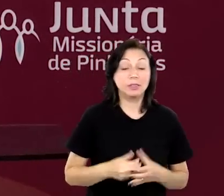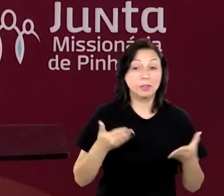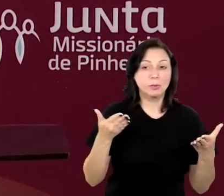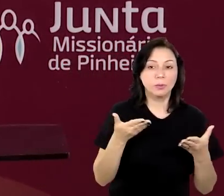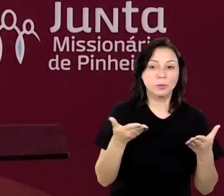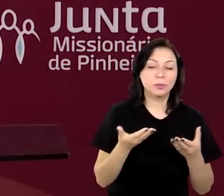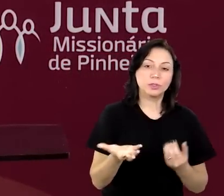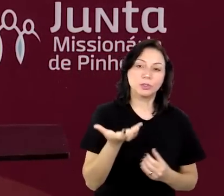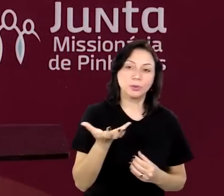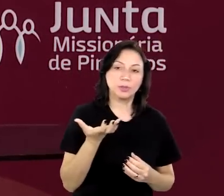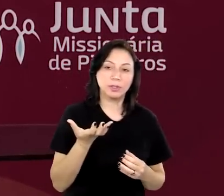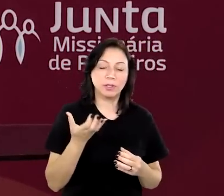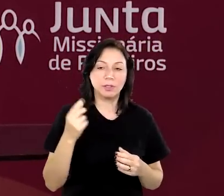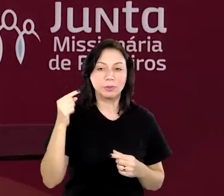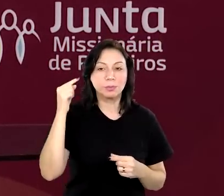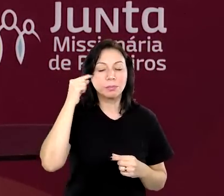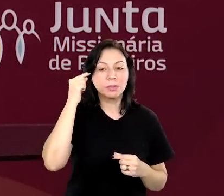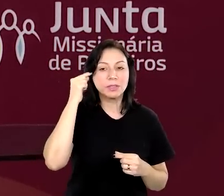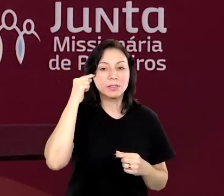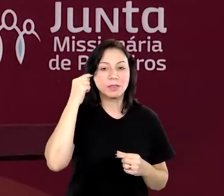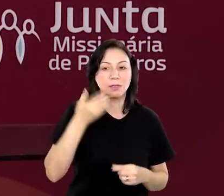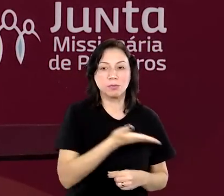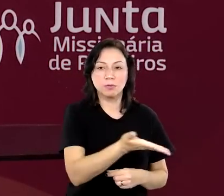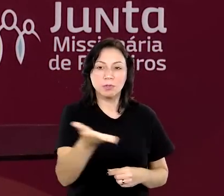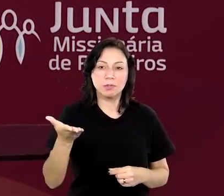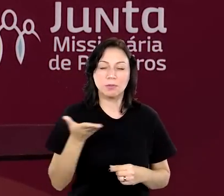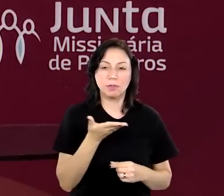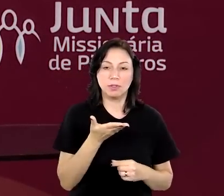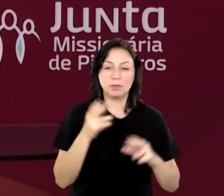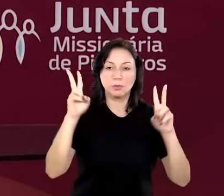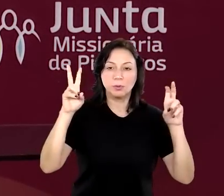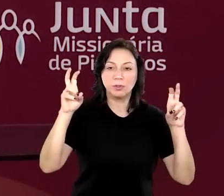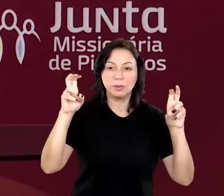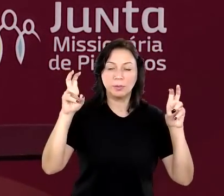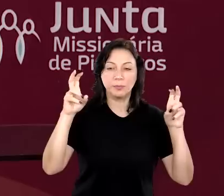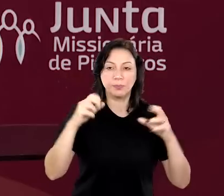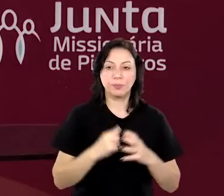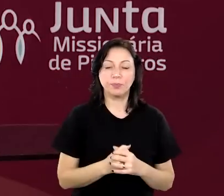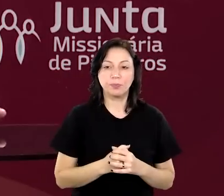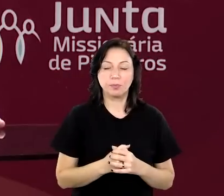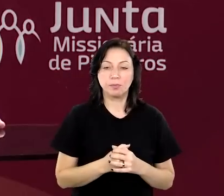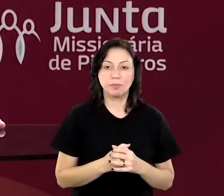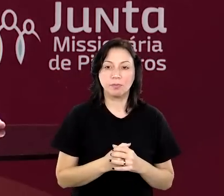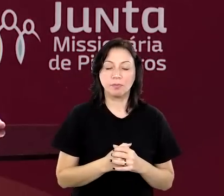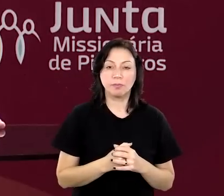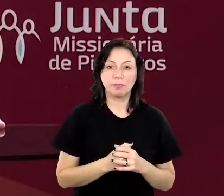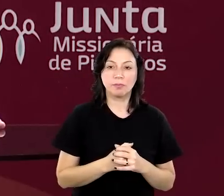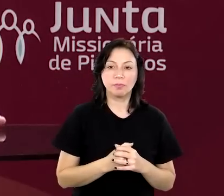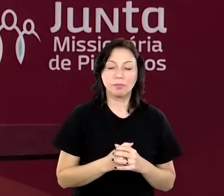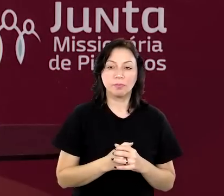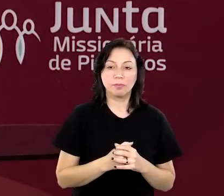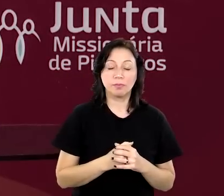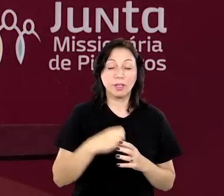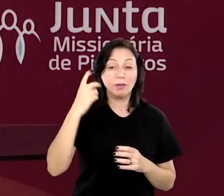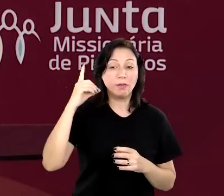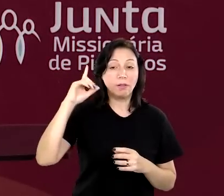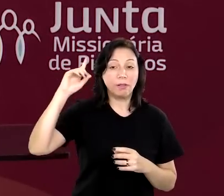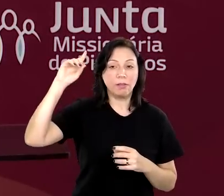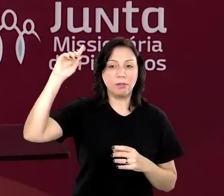com você nesta manhã sobre o seguinte tema: Deus tem um